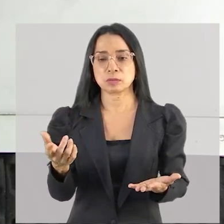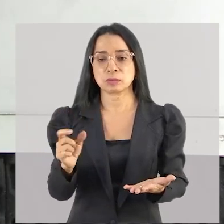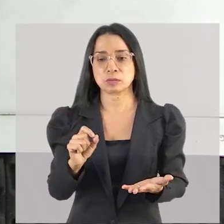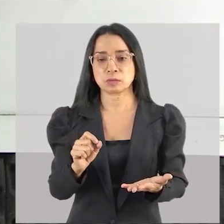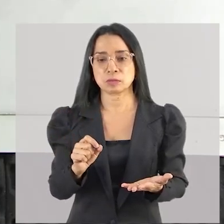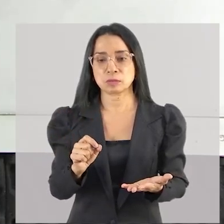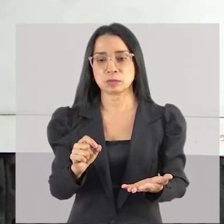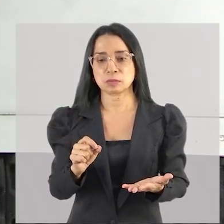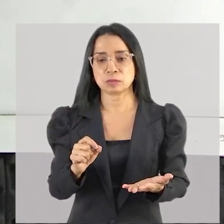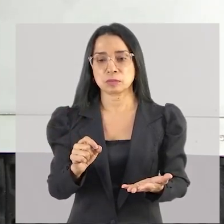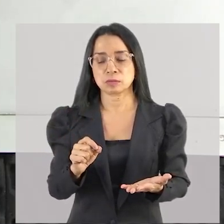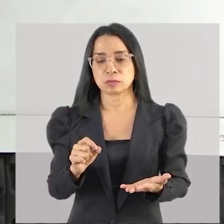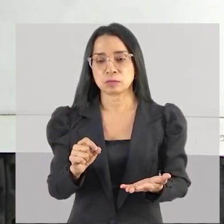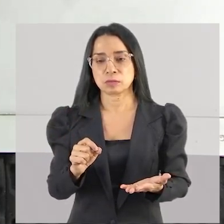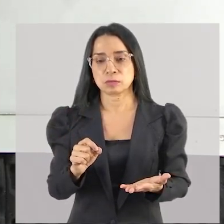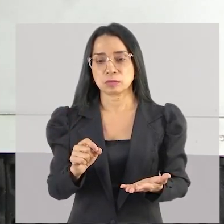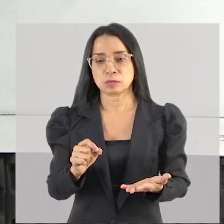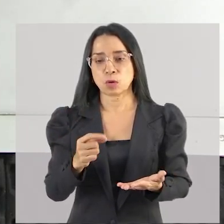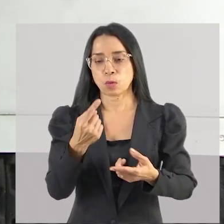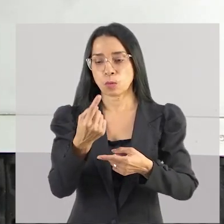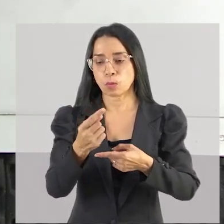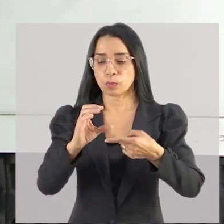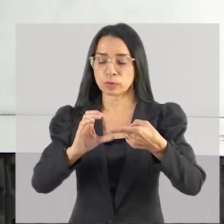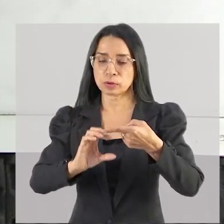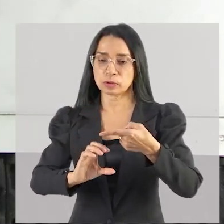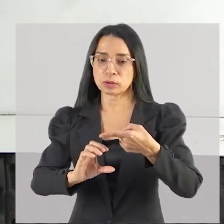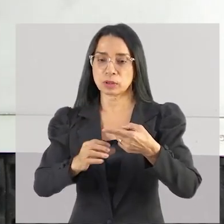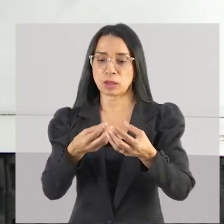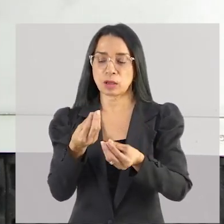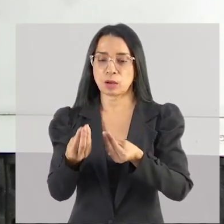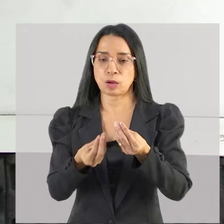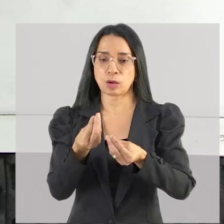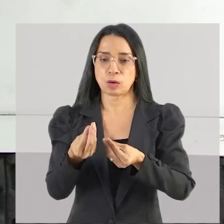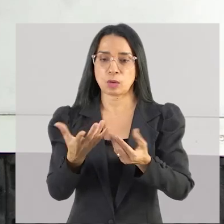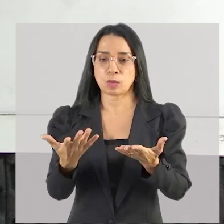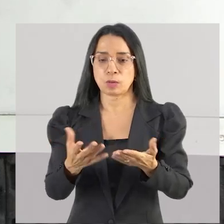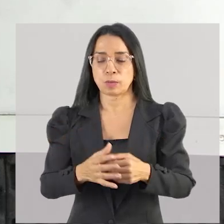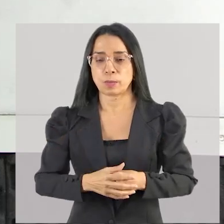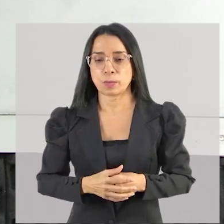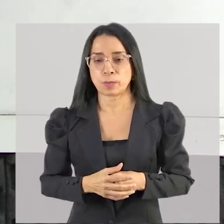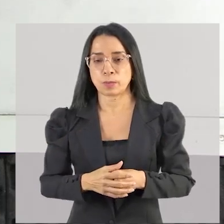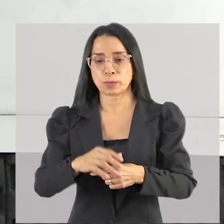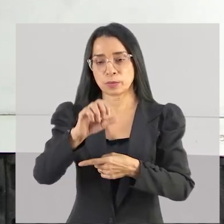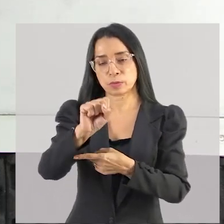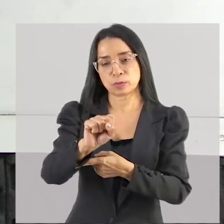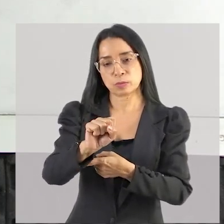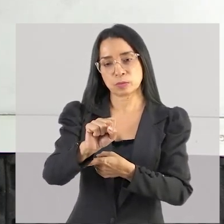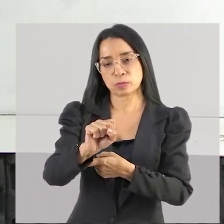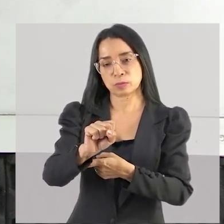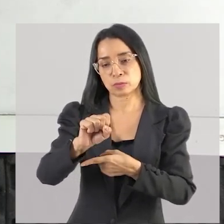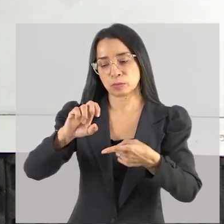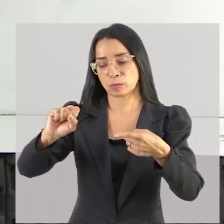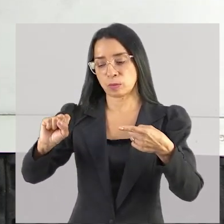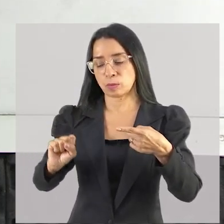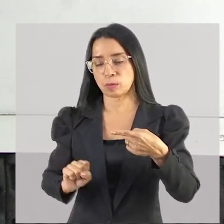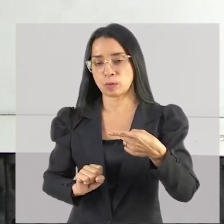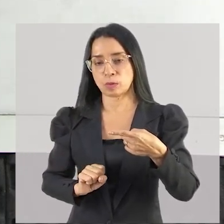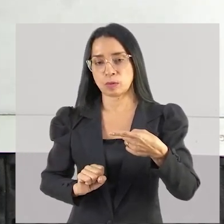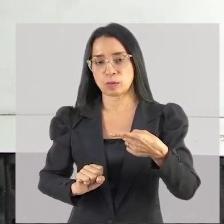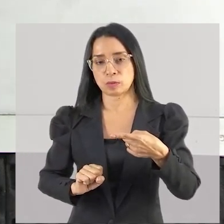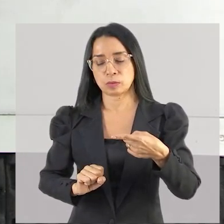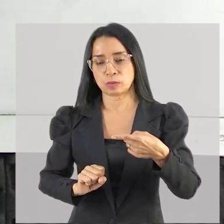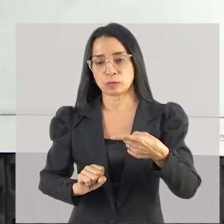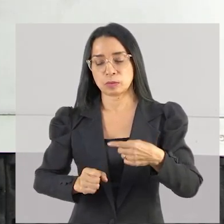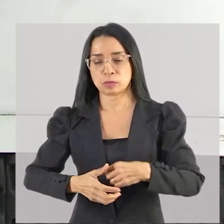que 1 está para C, assim como dividindo por 8, tá? Tanto na parte de cima